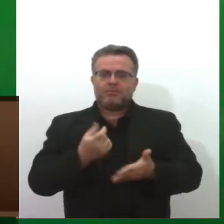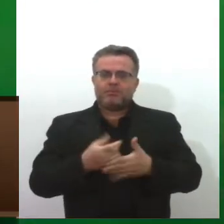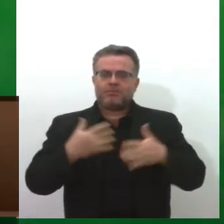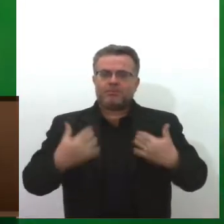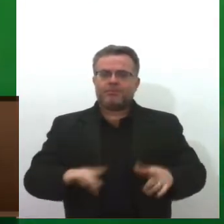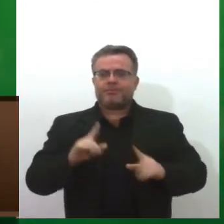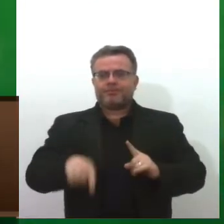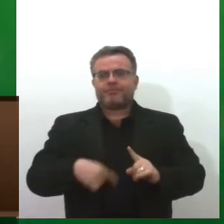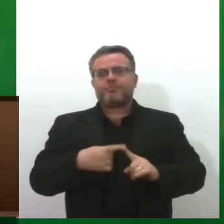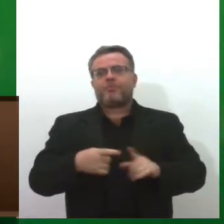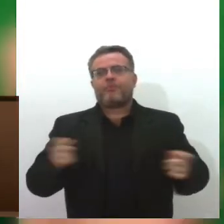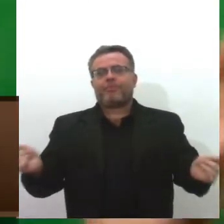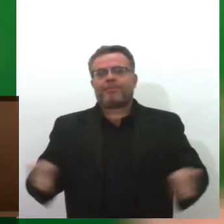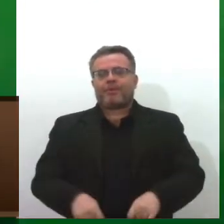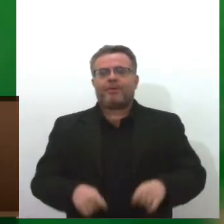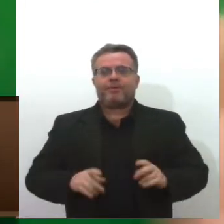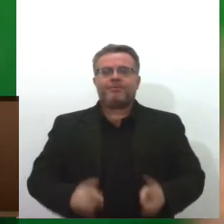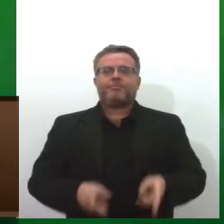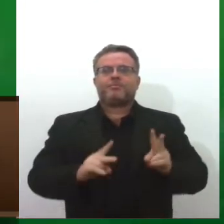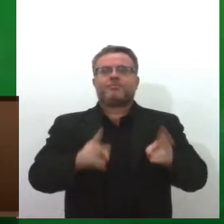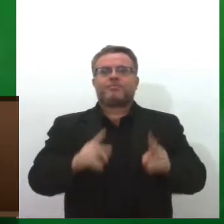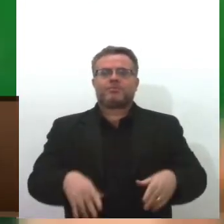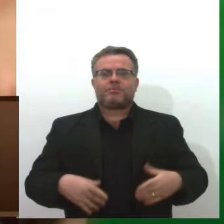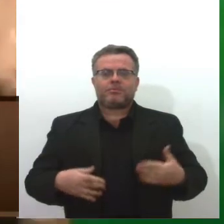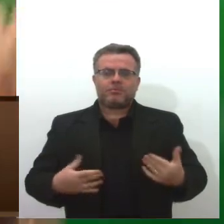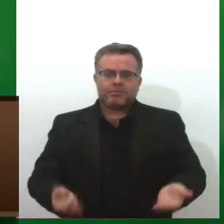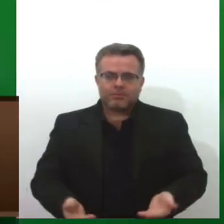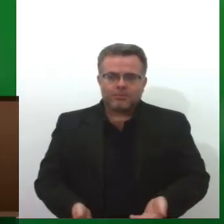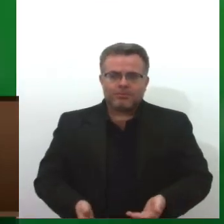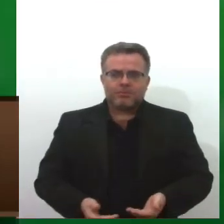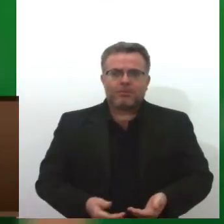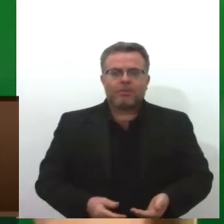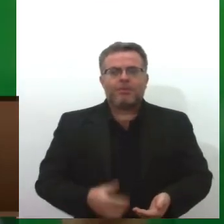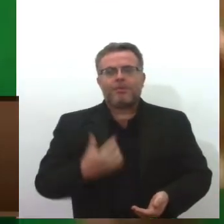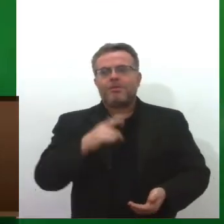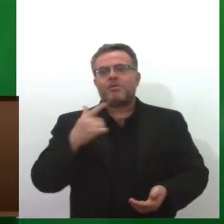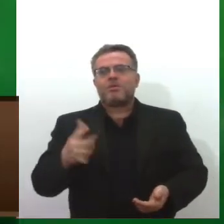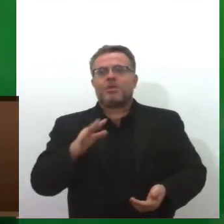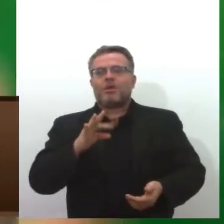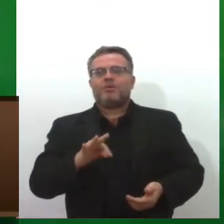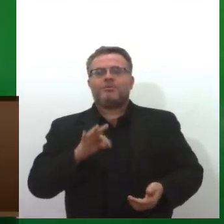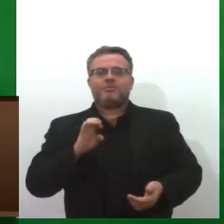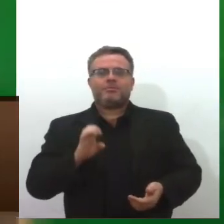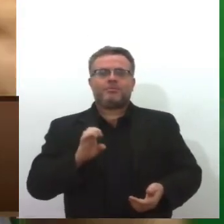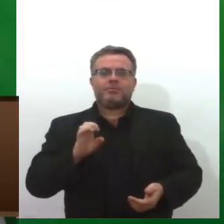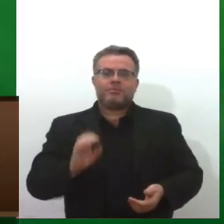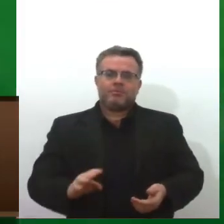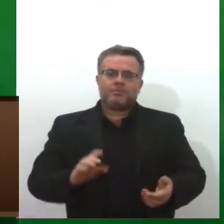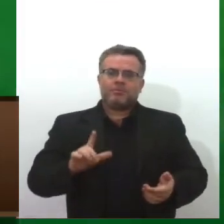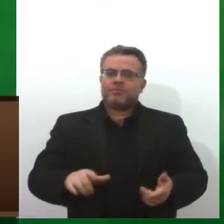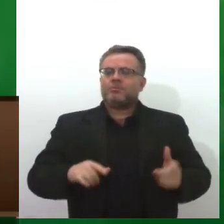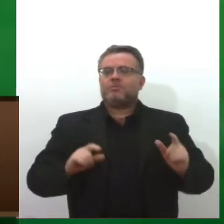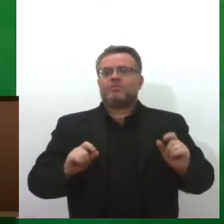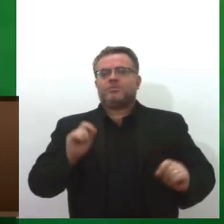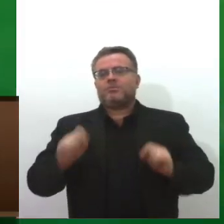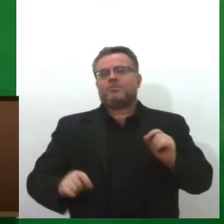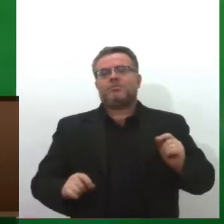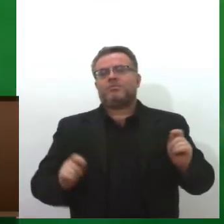essa condição é onde os entes como a FEComércio, a CDL, a SESI, o SEBRAE, ela pode, de